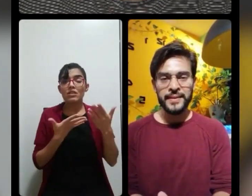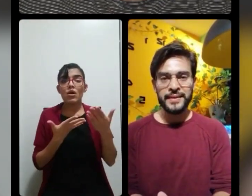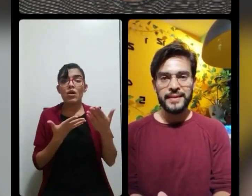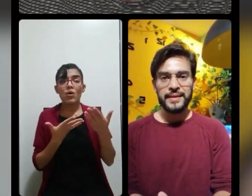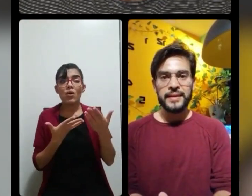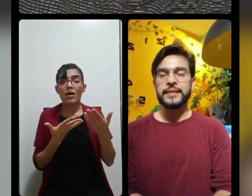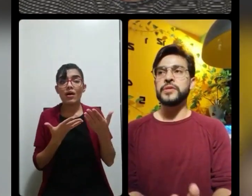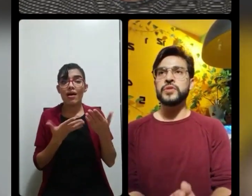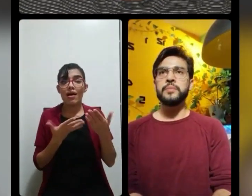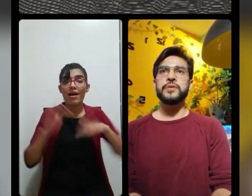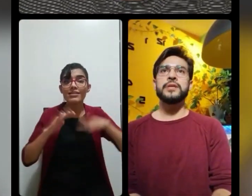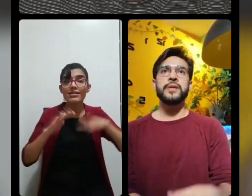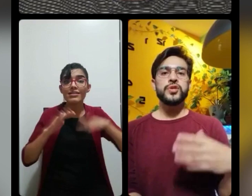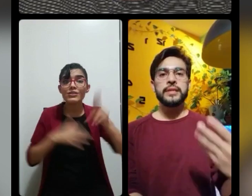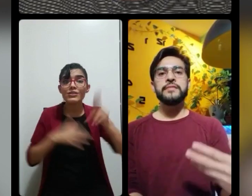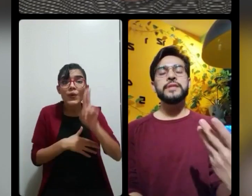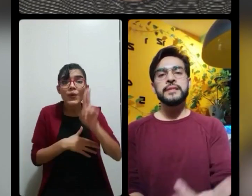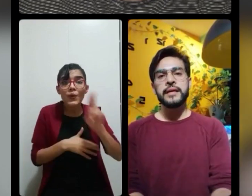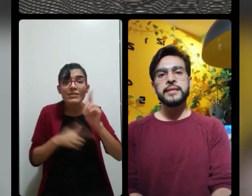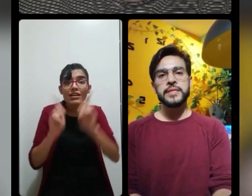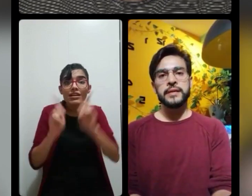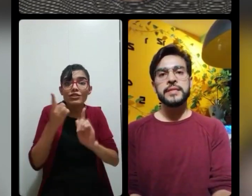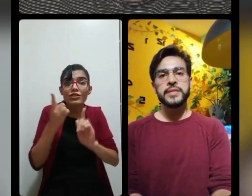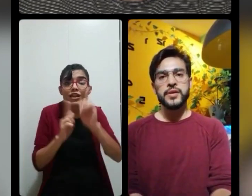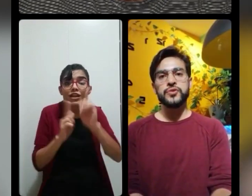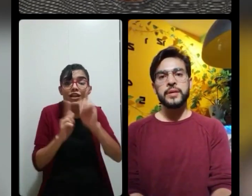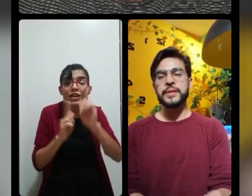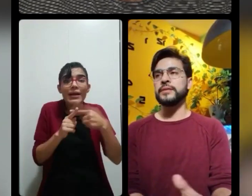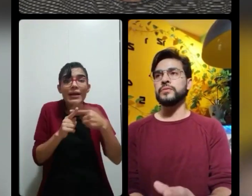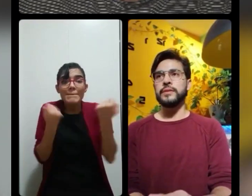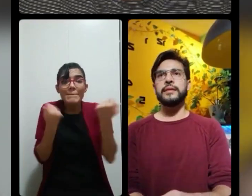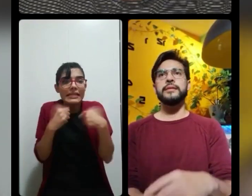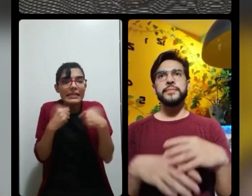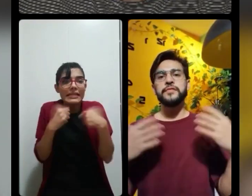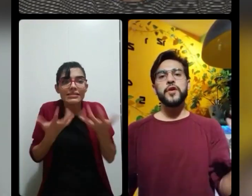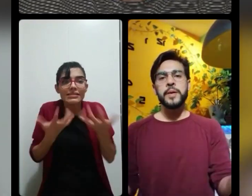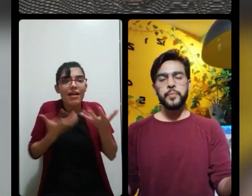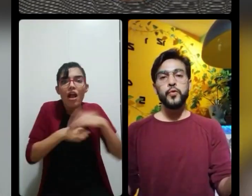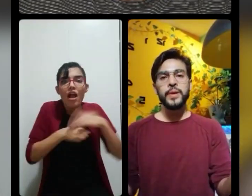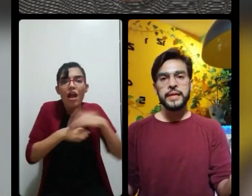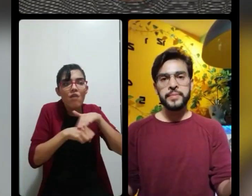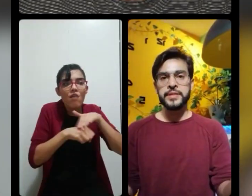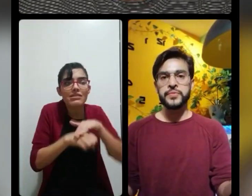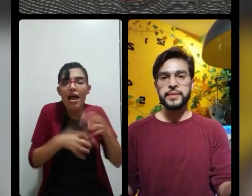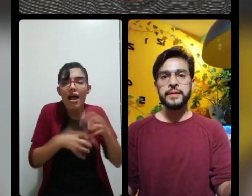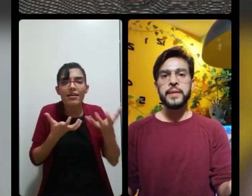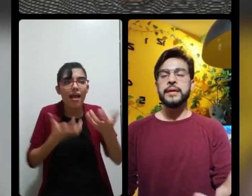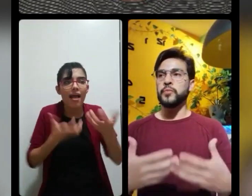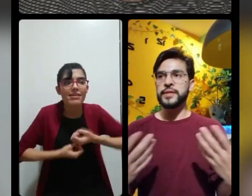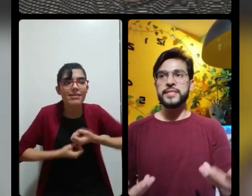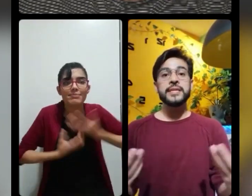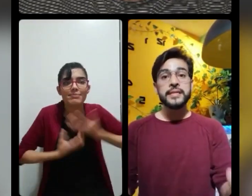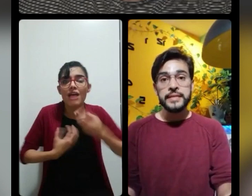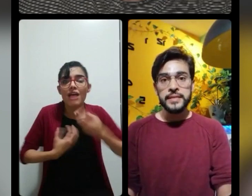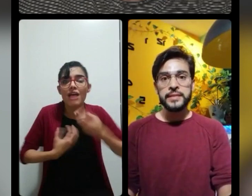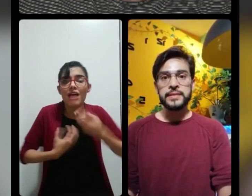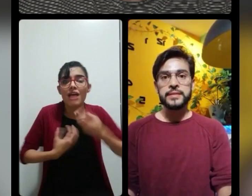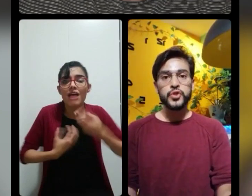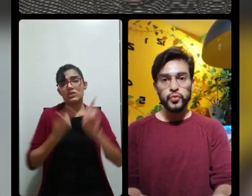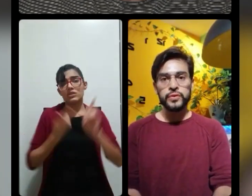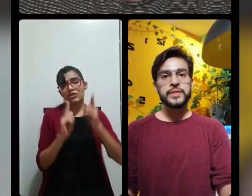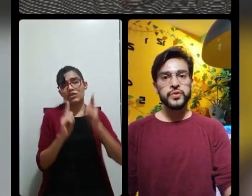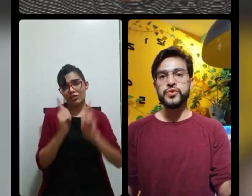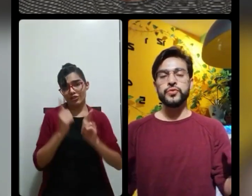expressar. Então, isso é importante para a gente levantar esse questionamento de forma pública mesmo. Né? Muitas